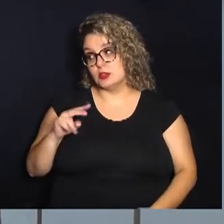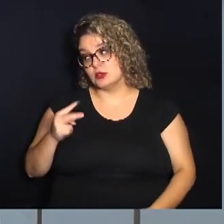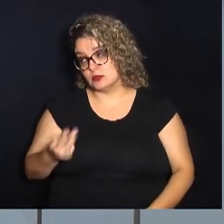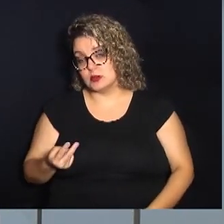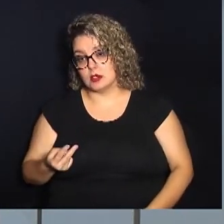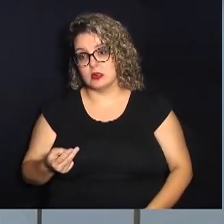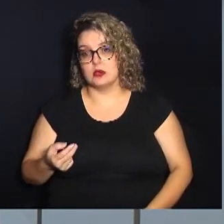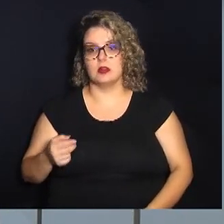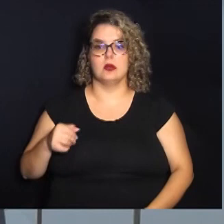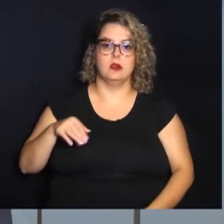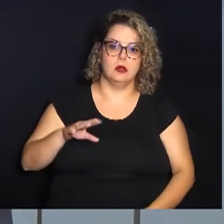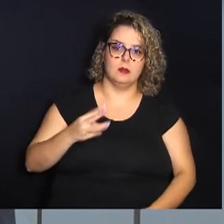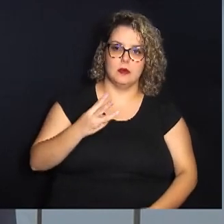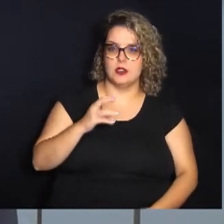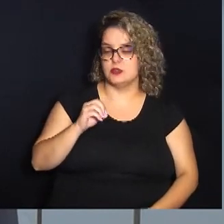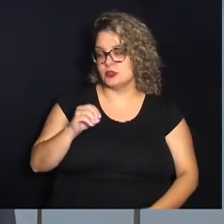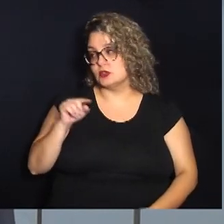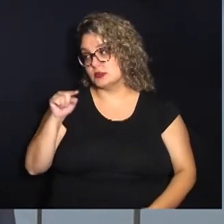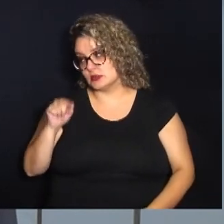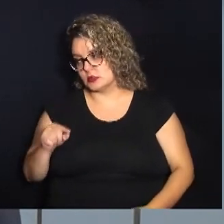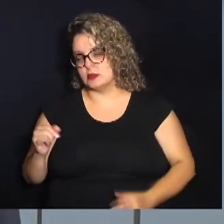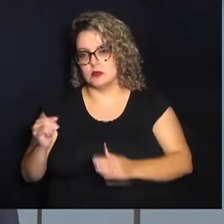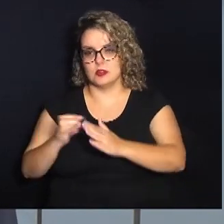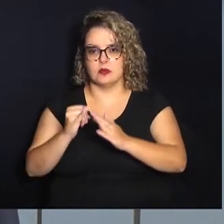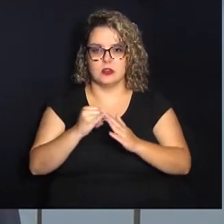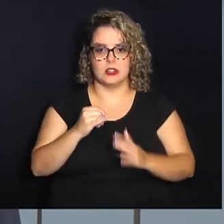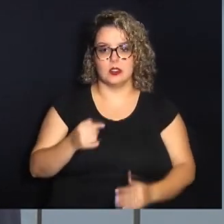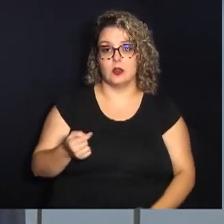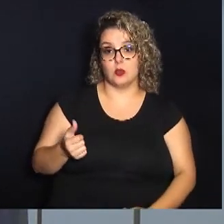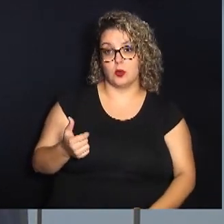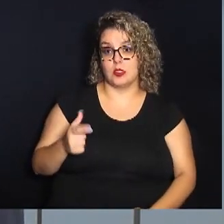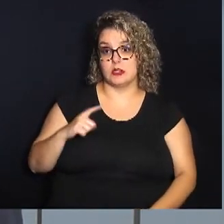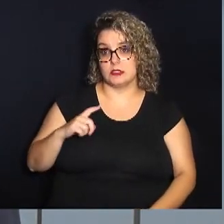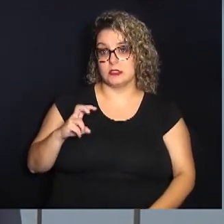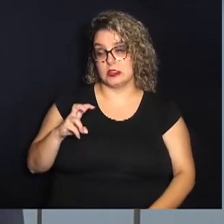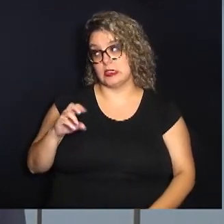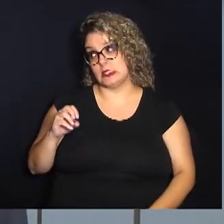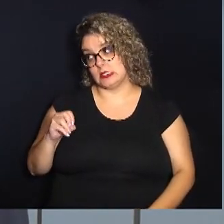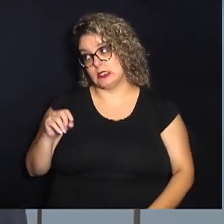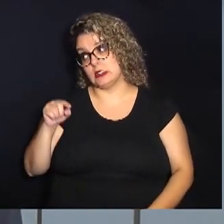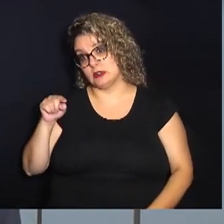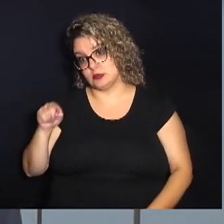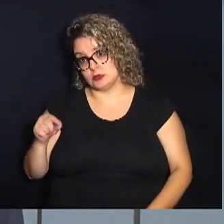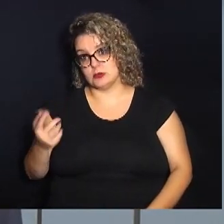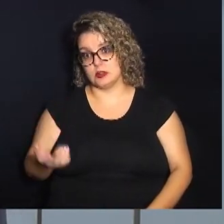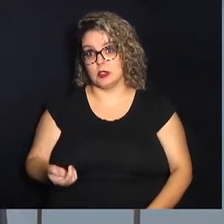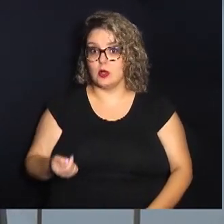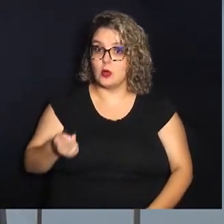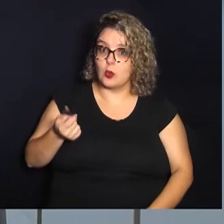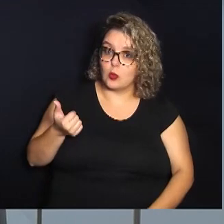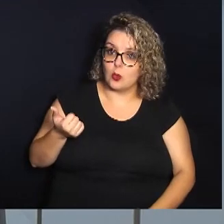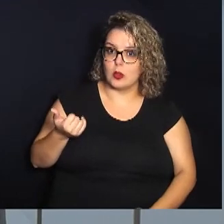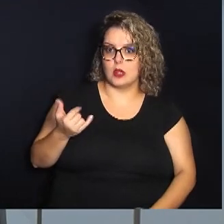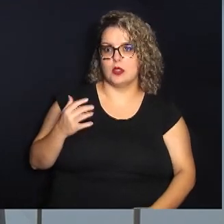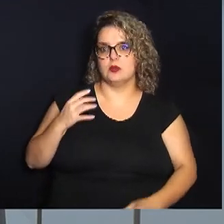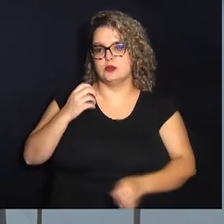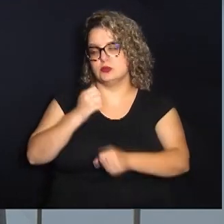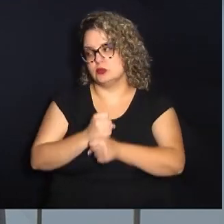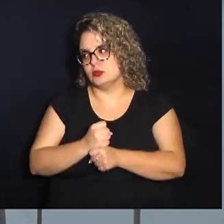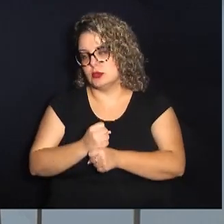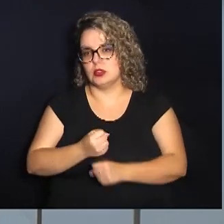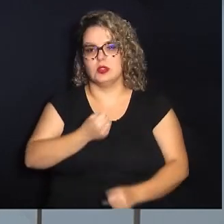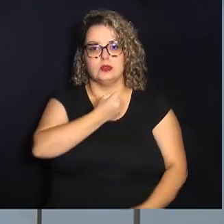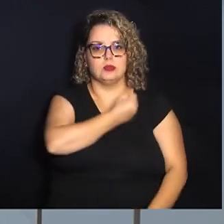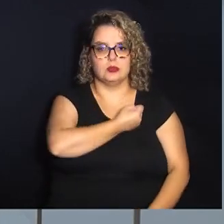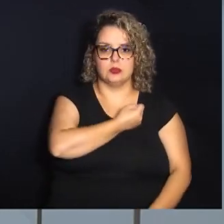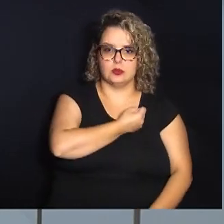foi a mais de 300 mil imóveis. Campinas tem aí quase 500 mil, então já quase que já chegamos em um total quando a gente fala em número, não que